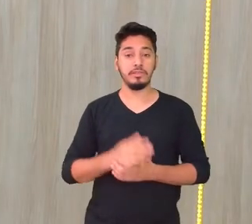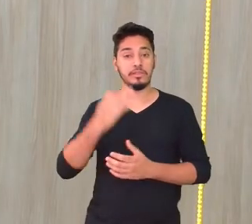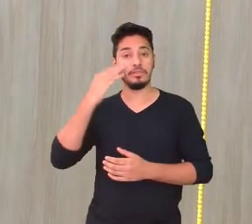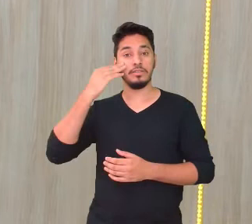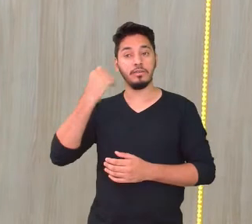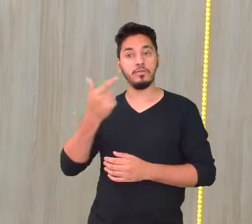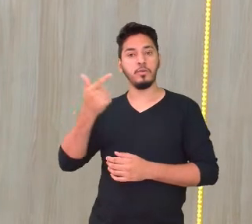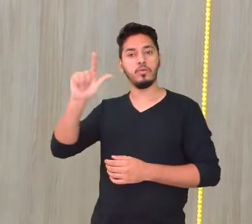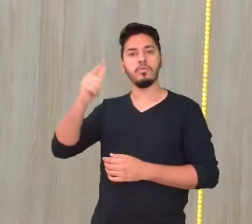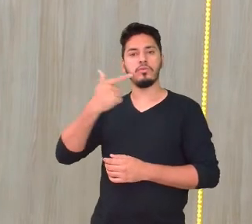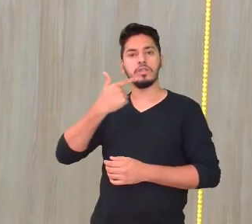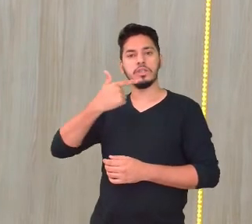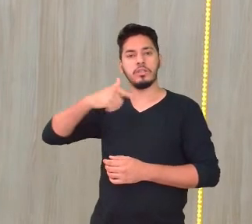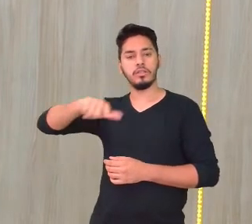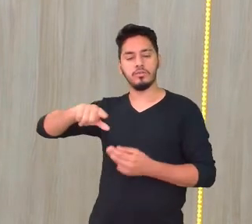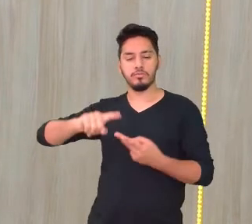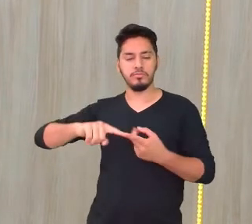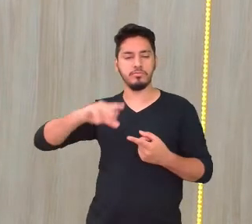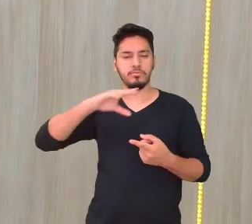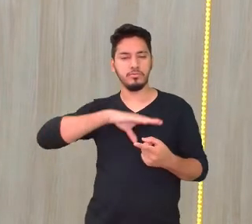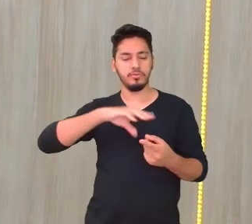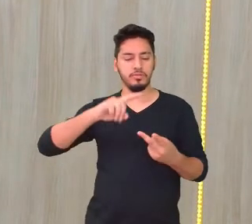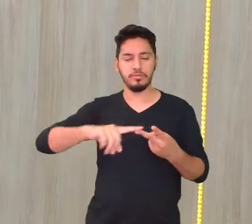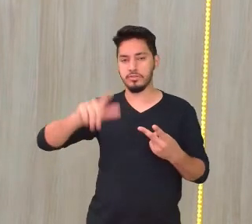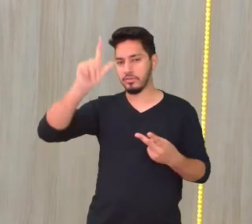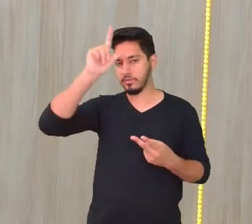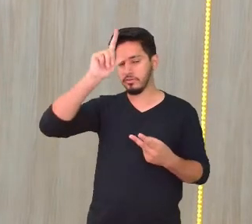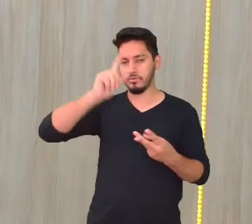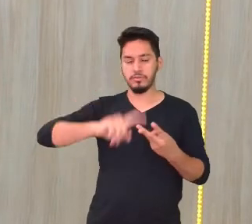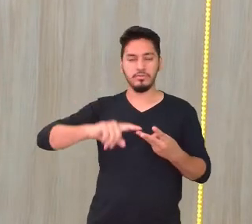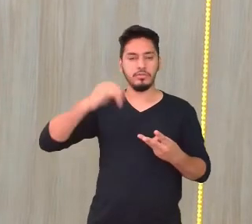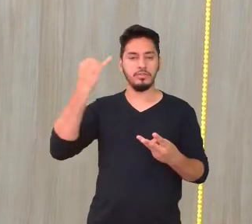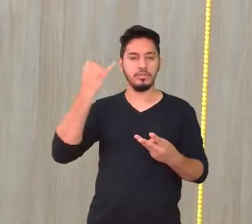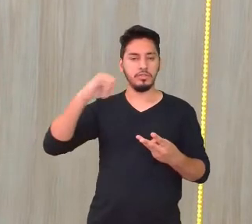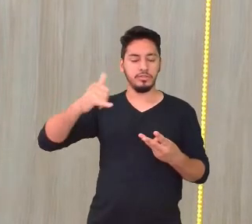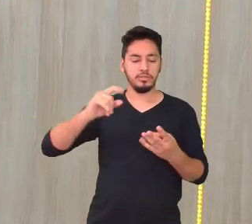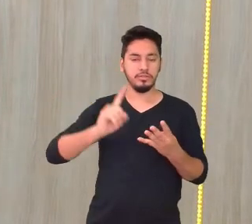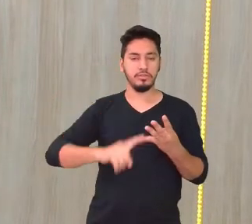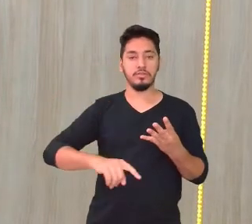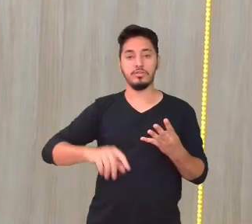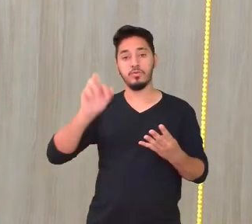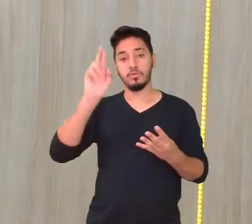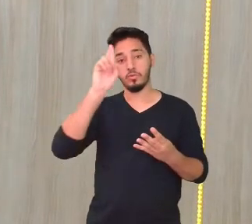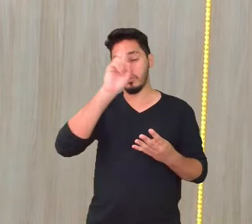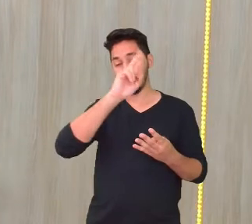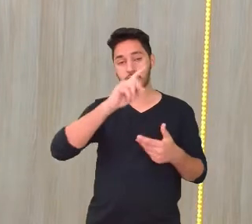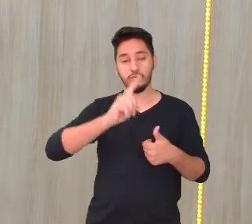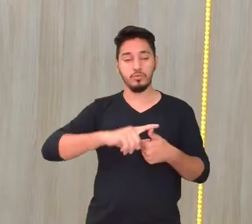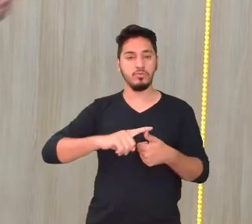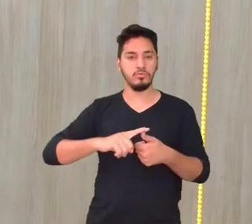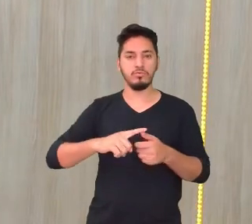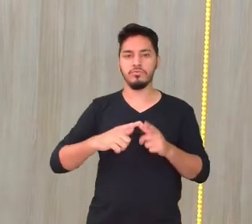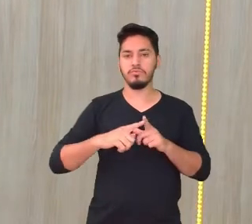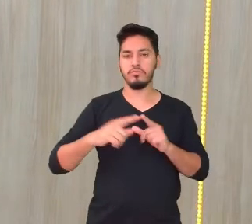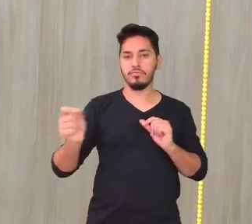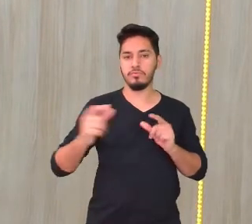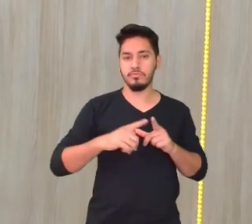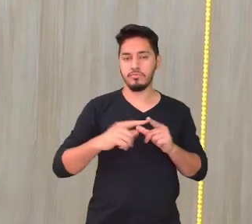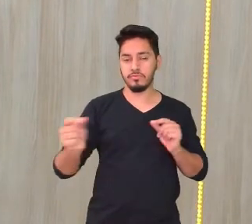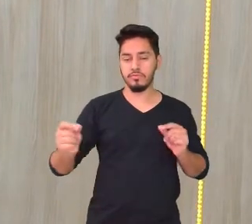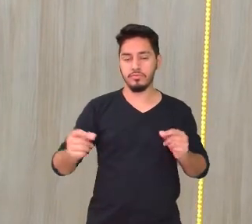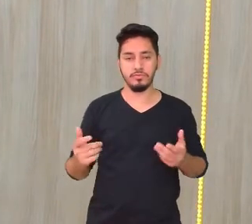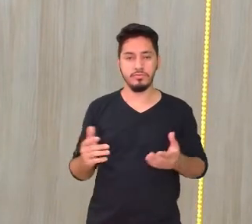poliglota. Ele fala português, alemão, italiano, russo, japonês e ainda fala,